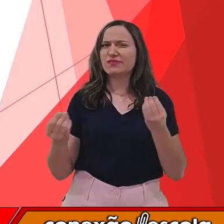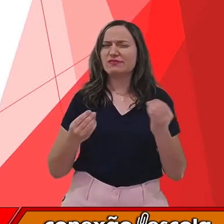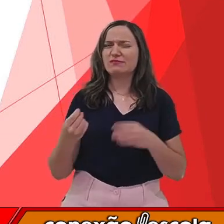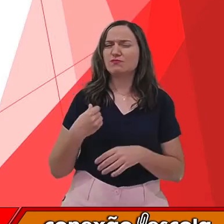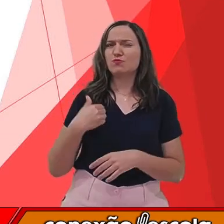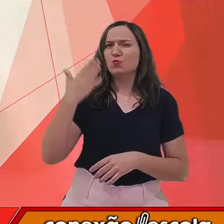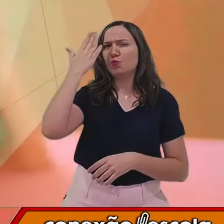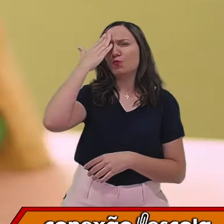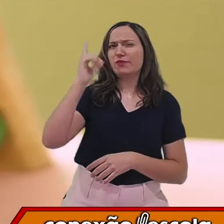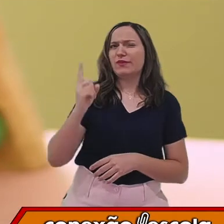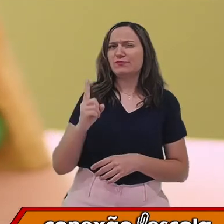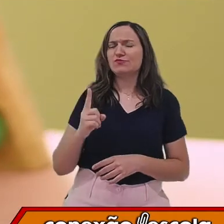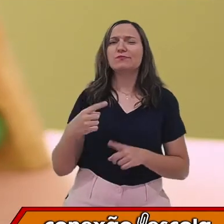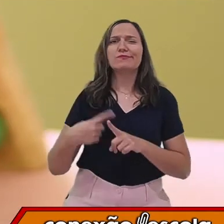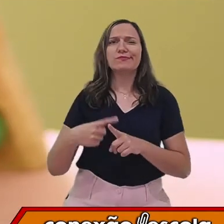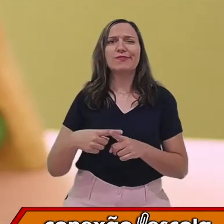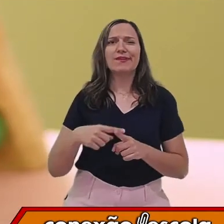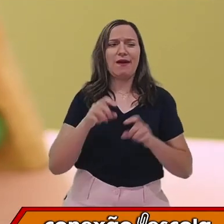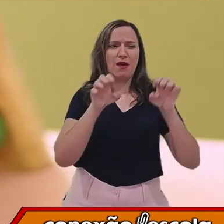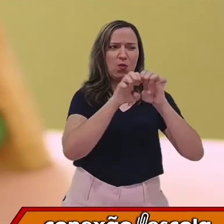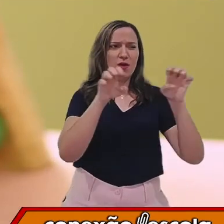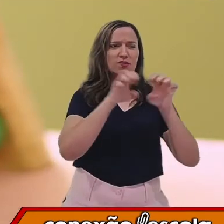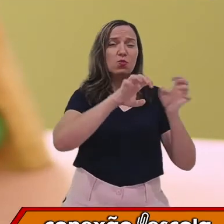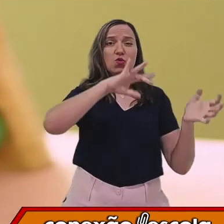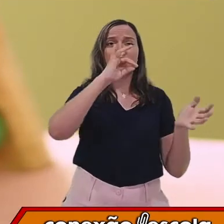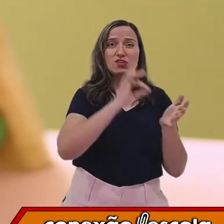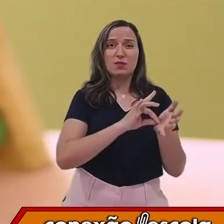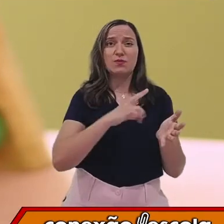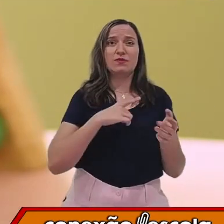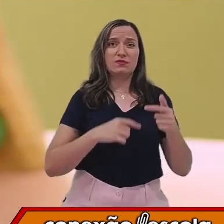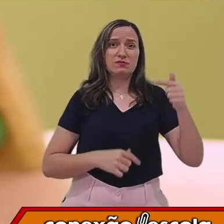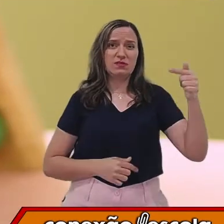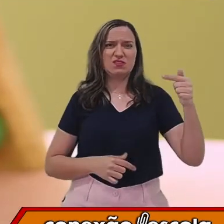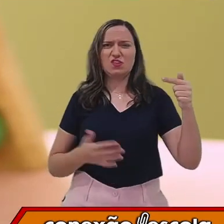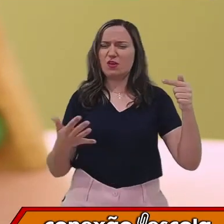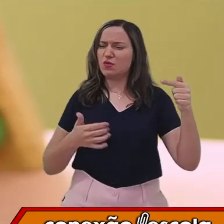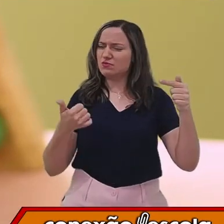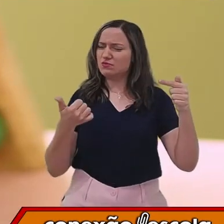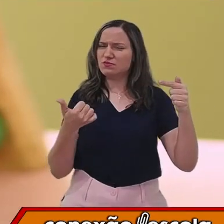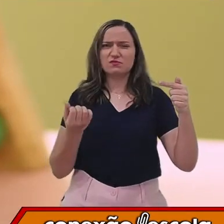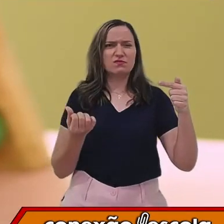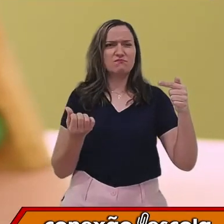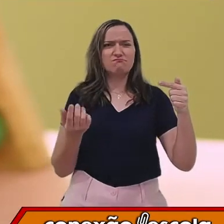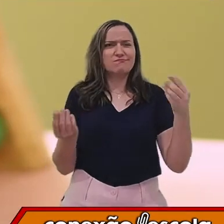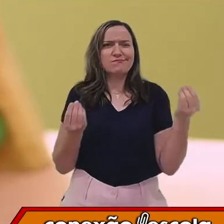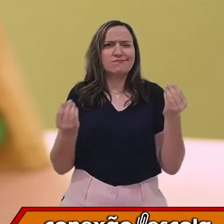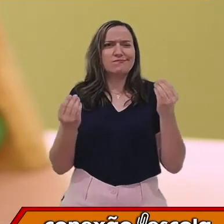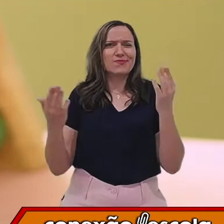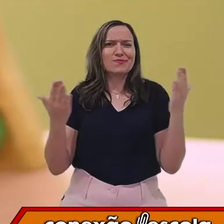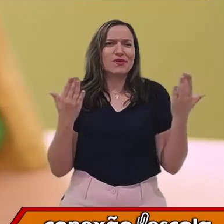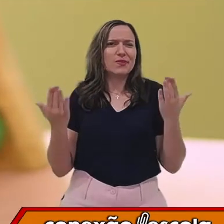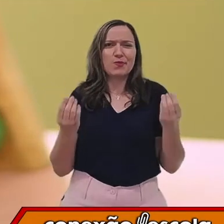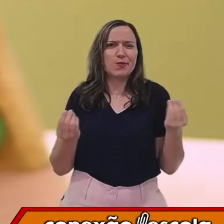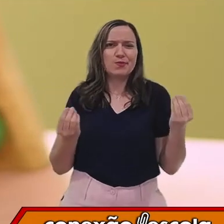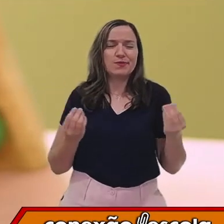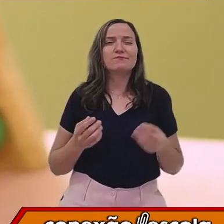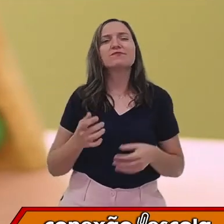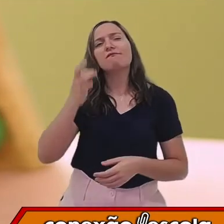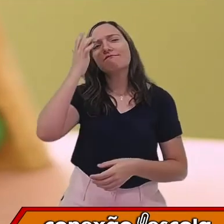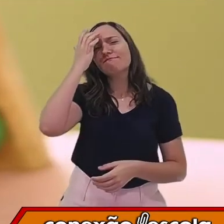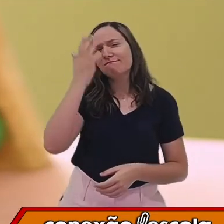aqui não tem jeito não na equação original e eu tenho 7 e aqui apareceu um 16 como é que a gente resolve isso